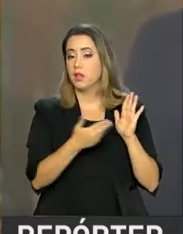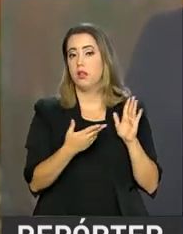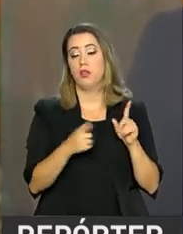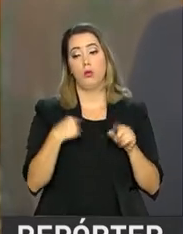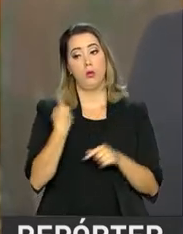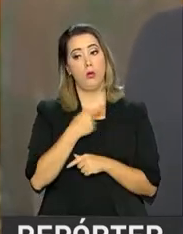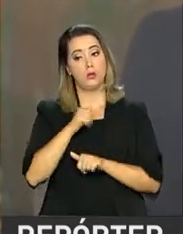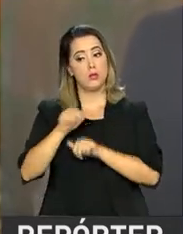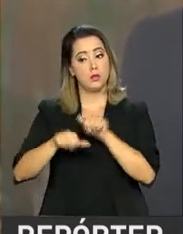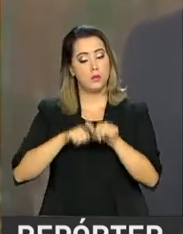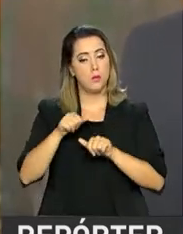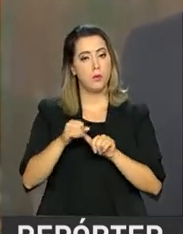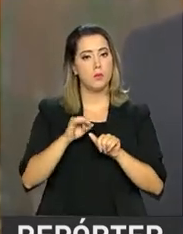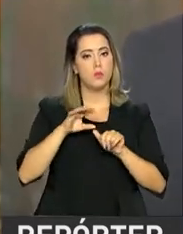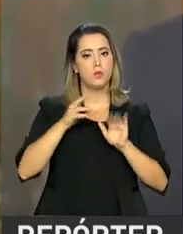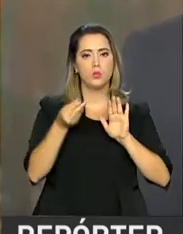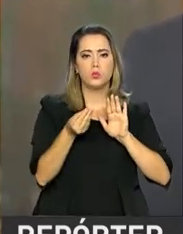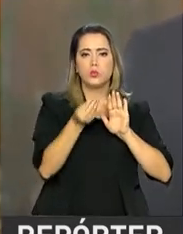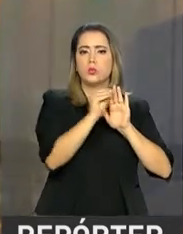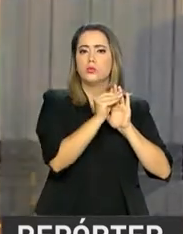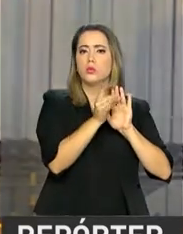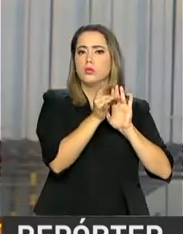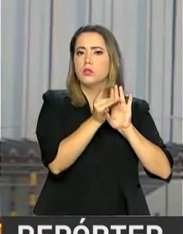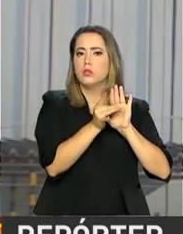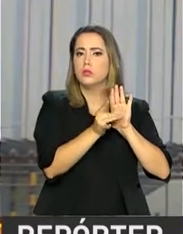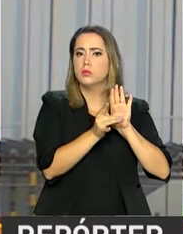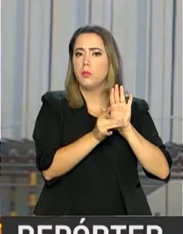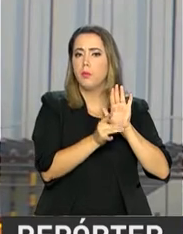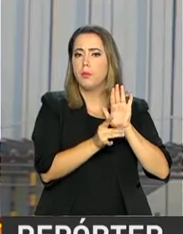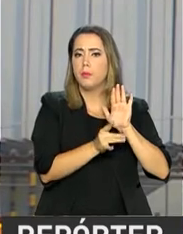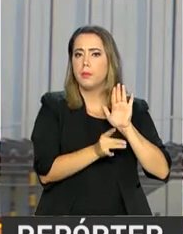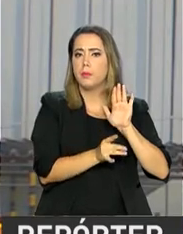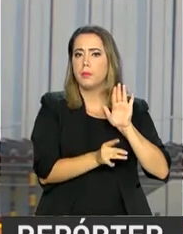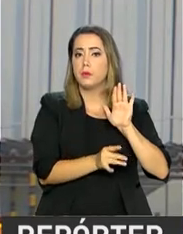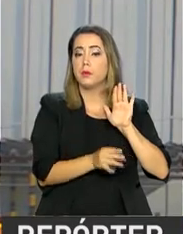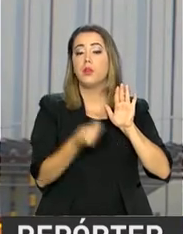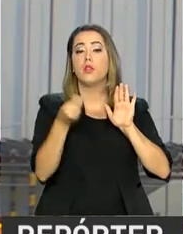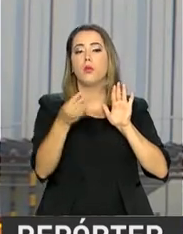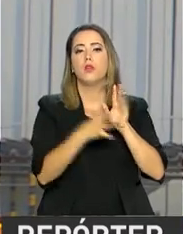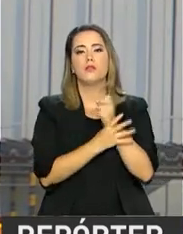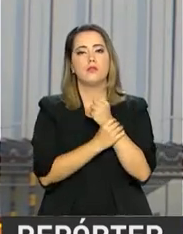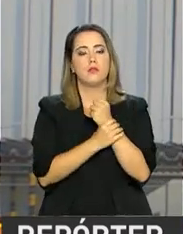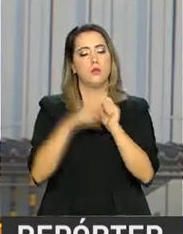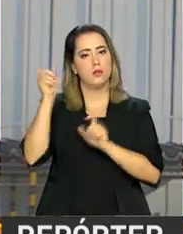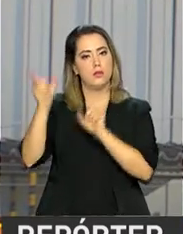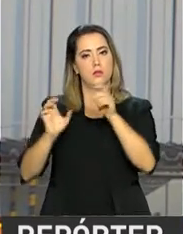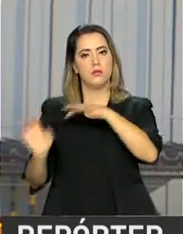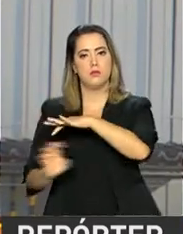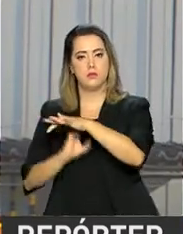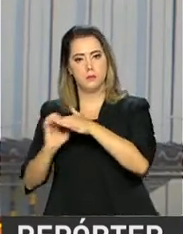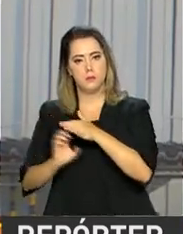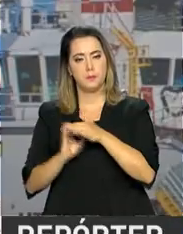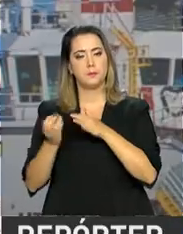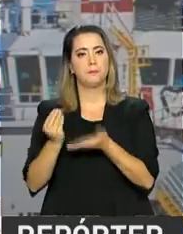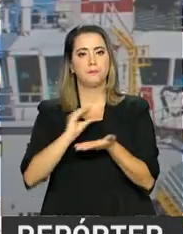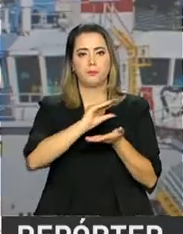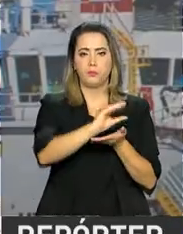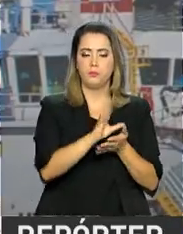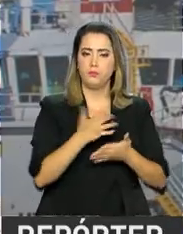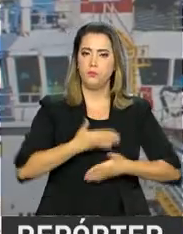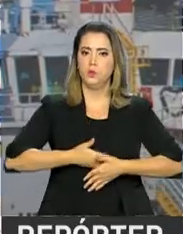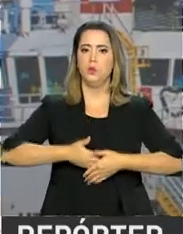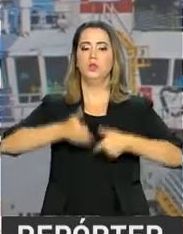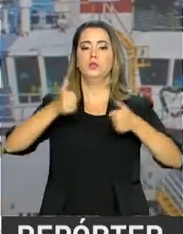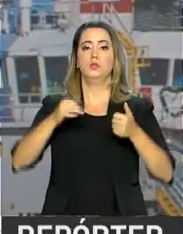para dar mais segurança aos investidores e além disso nós é melhoramos todo o ambiente